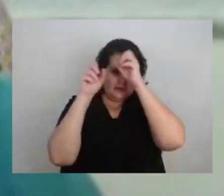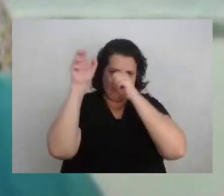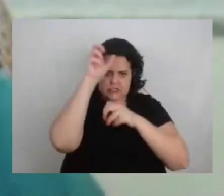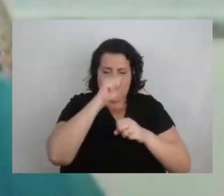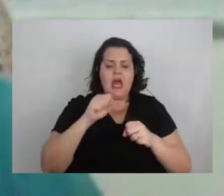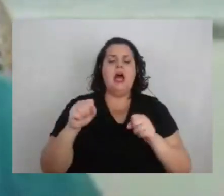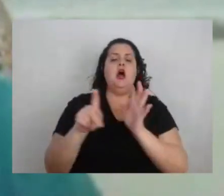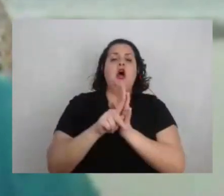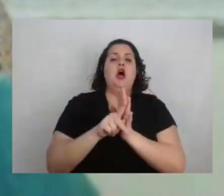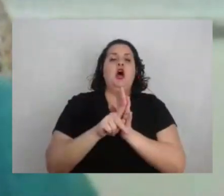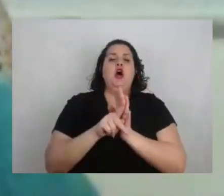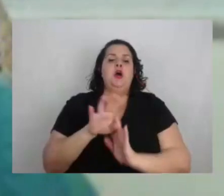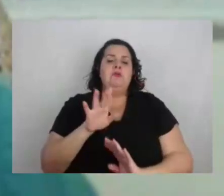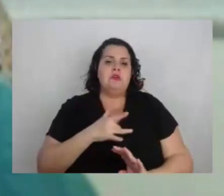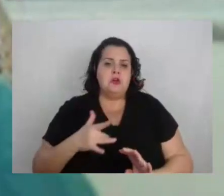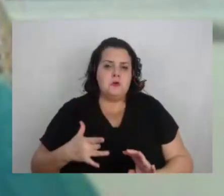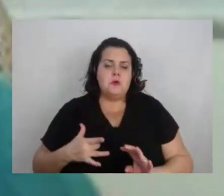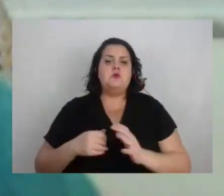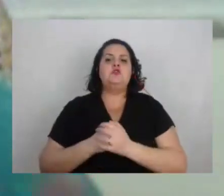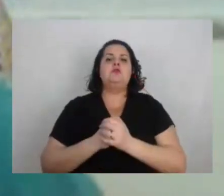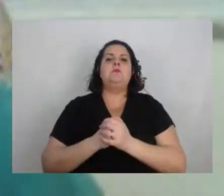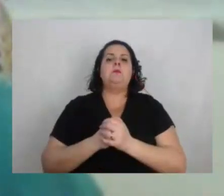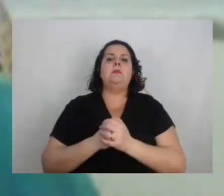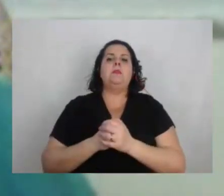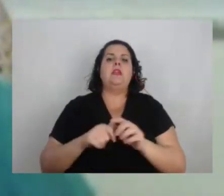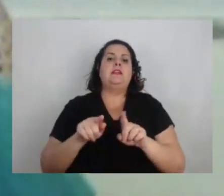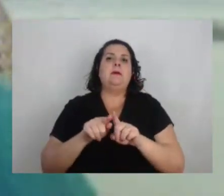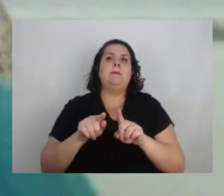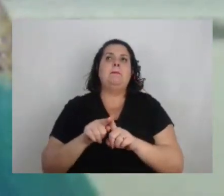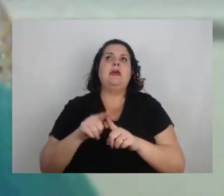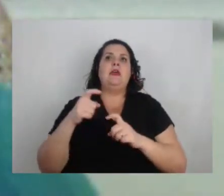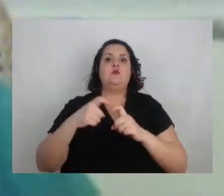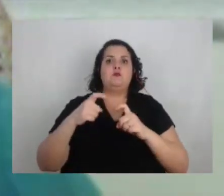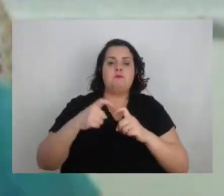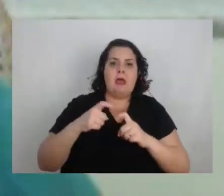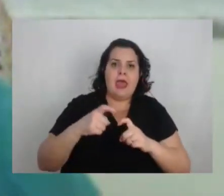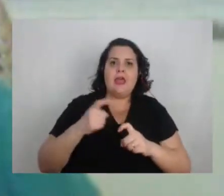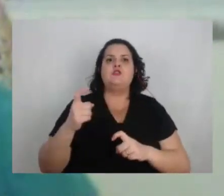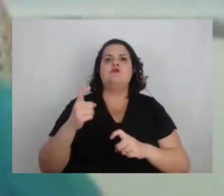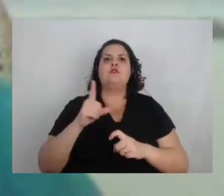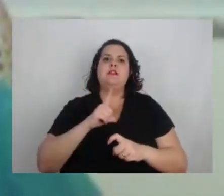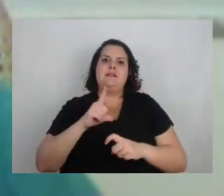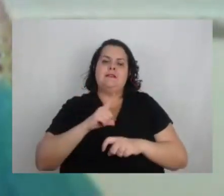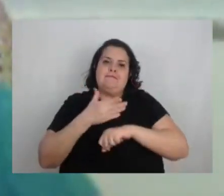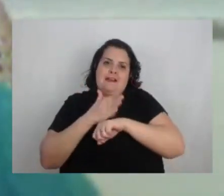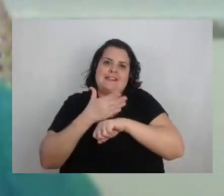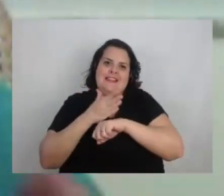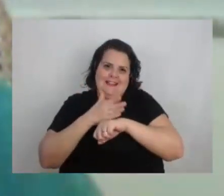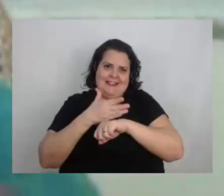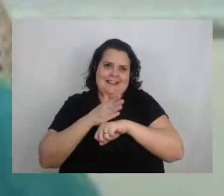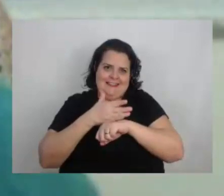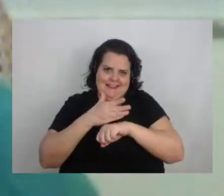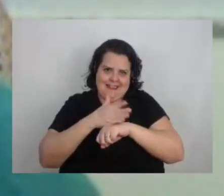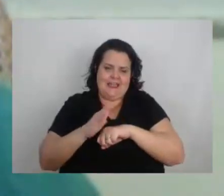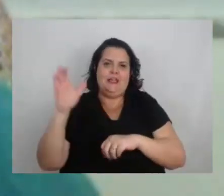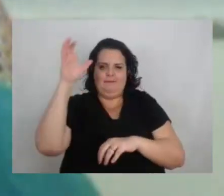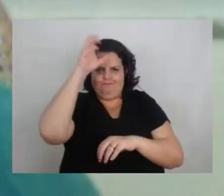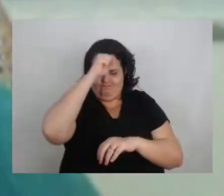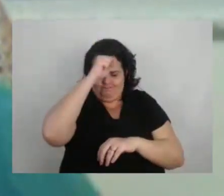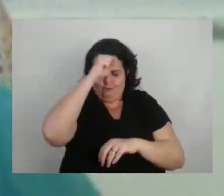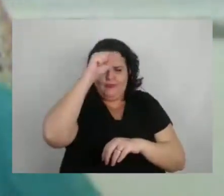de saúde, especialmente através das residências, através dos mestrados profissionais e de cursos de graduação que,